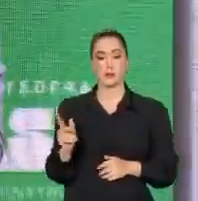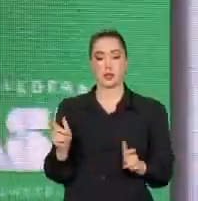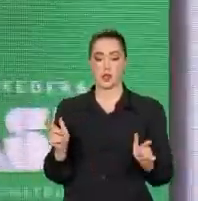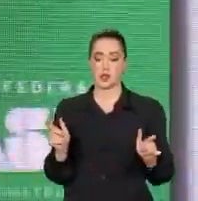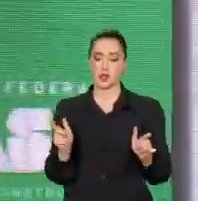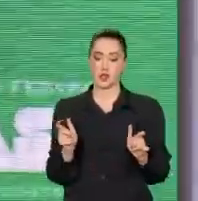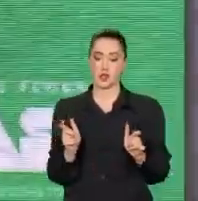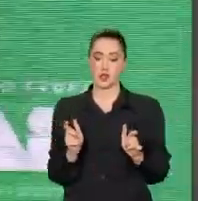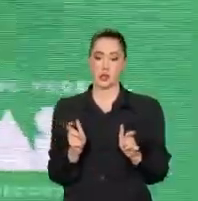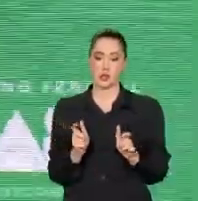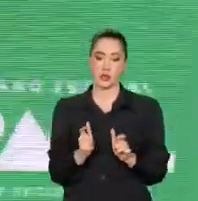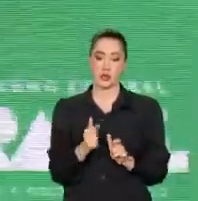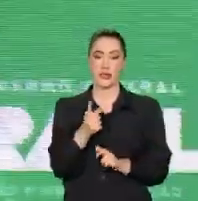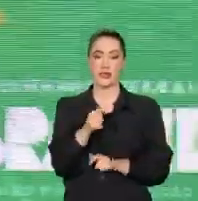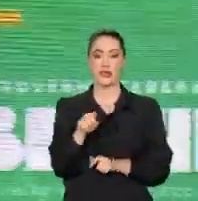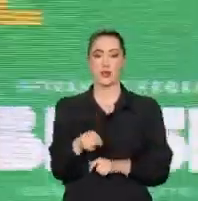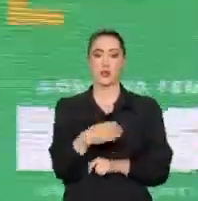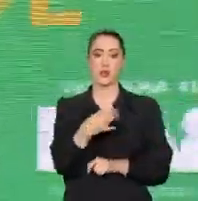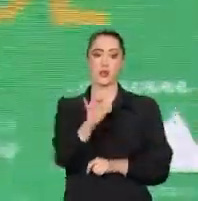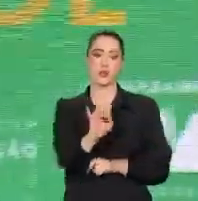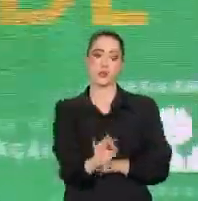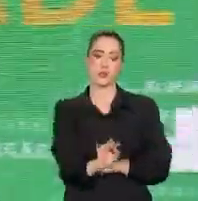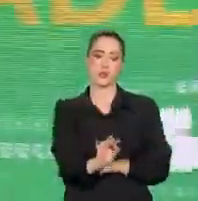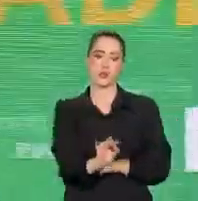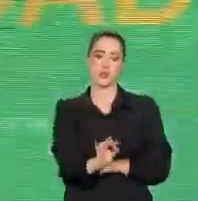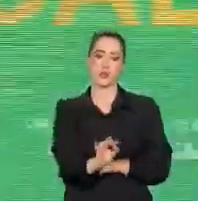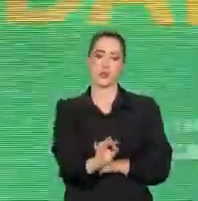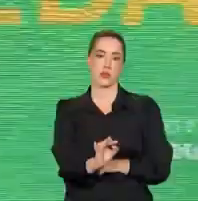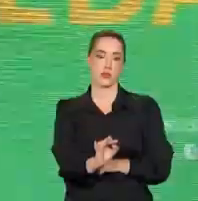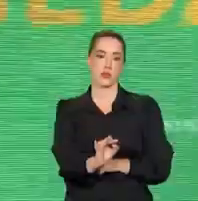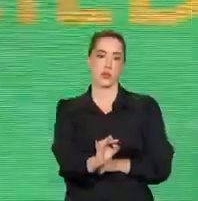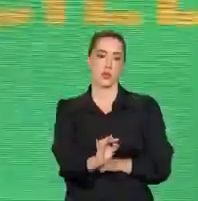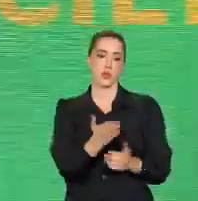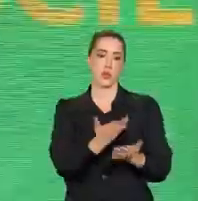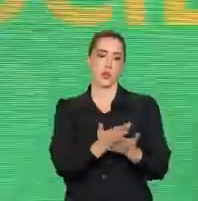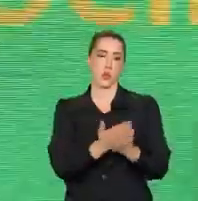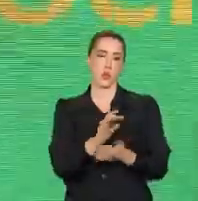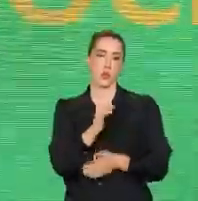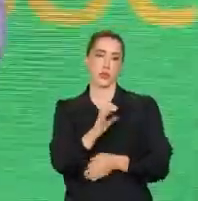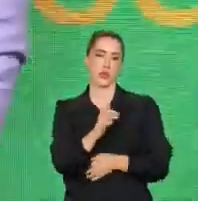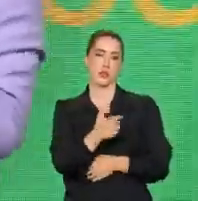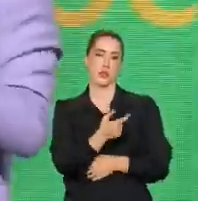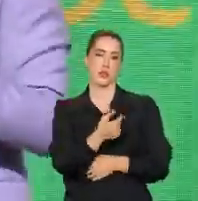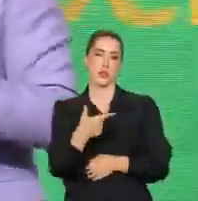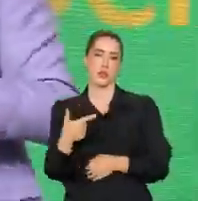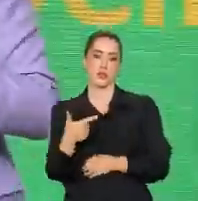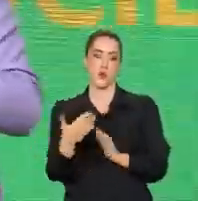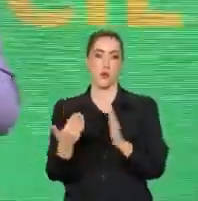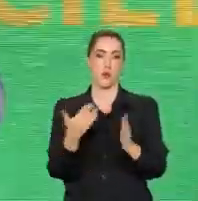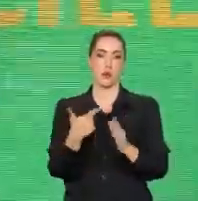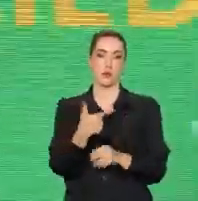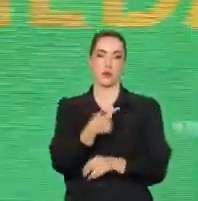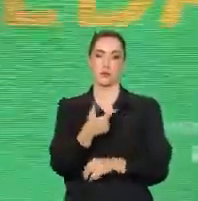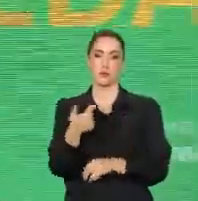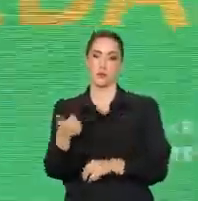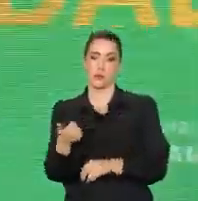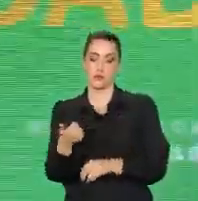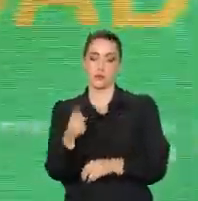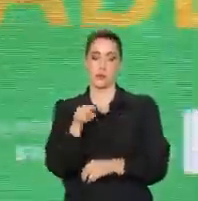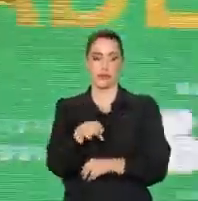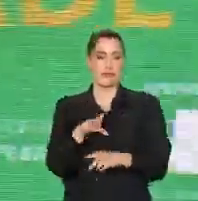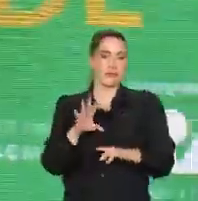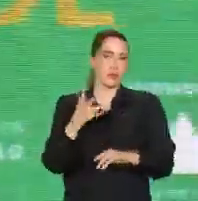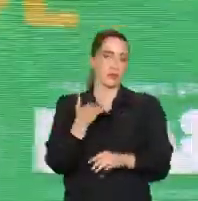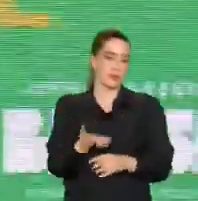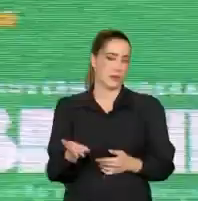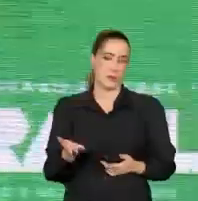diminuiu 7,4% a sua produção científica em 2022 comparado com 2021. E isso é